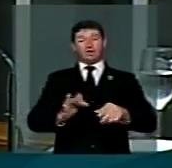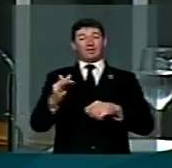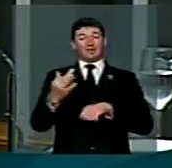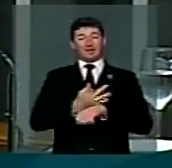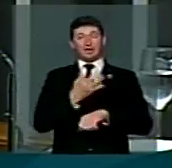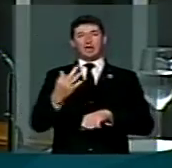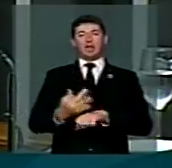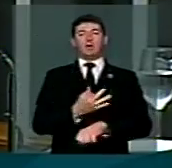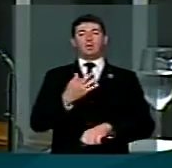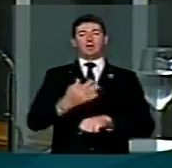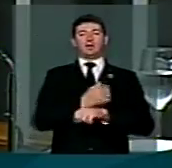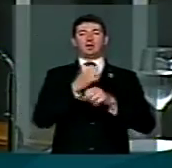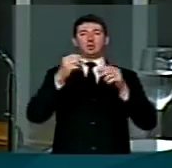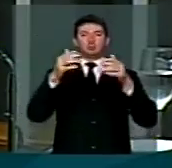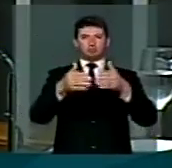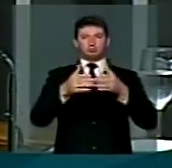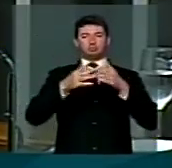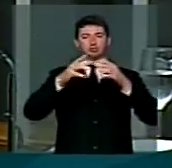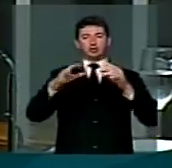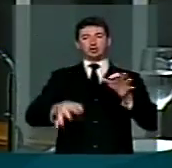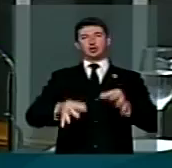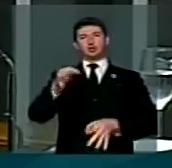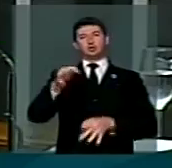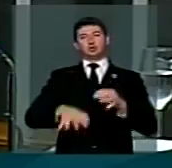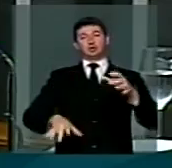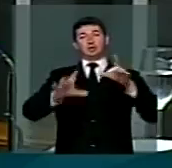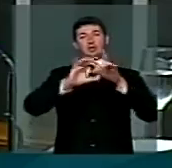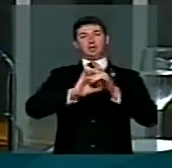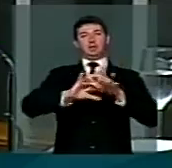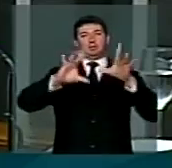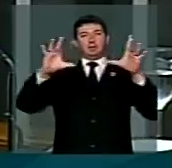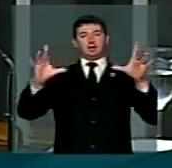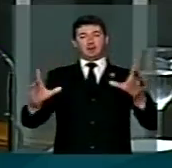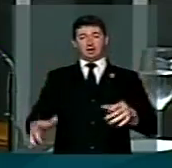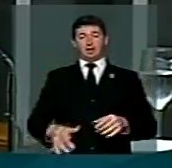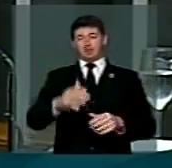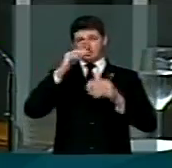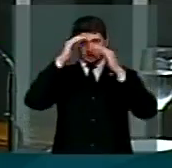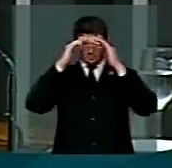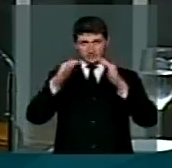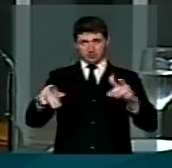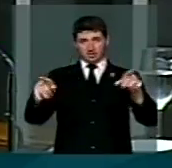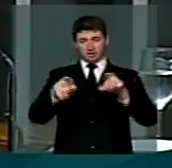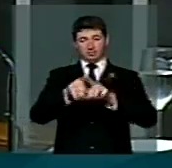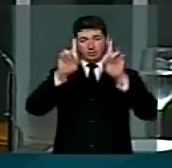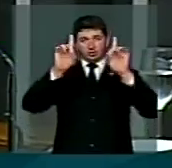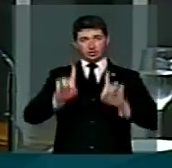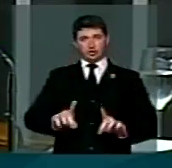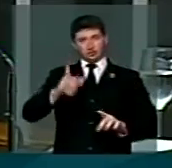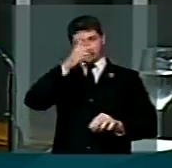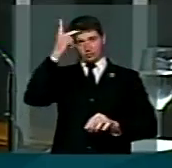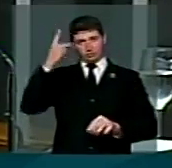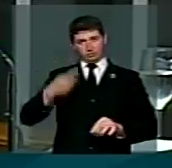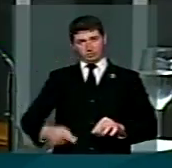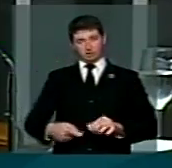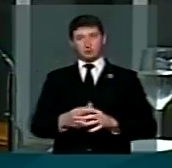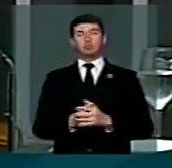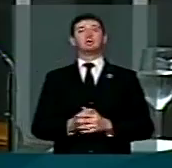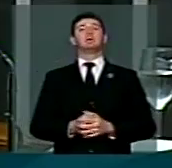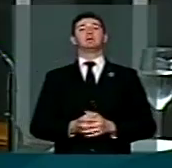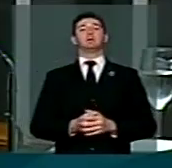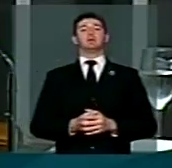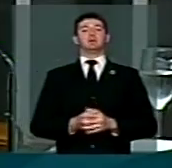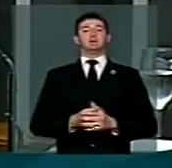e clamavam por justiça, liberdade e respeito aos direitos humanos.